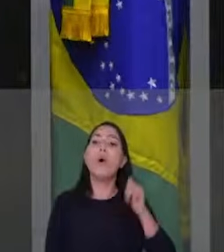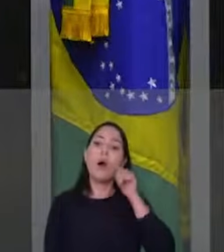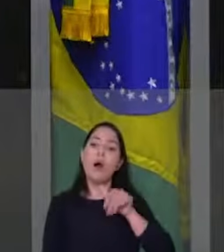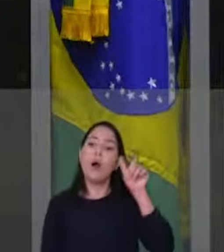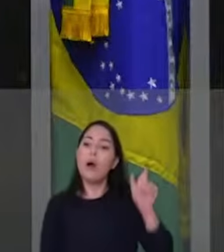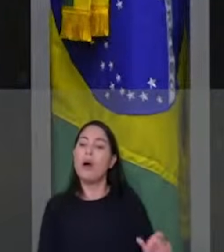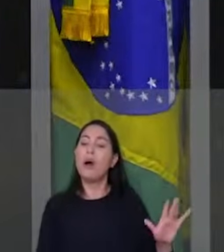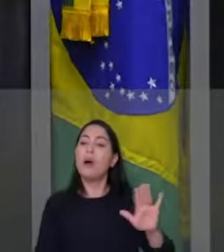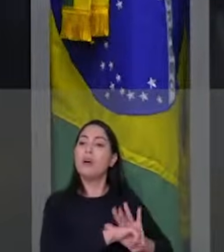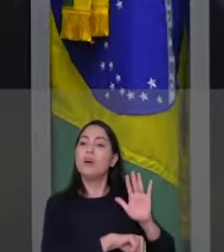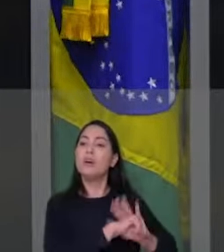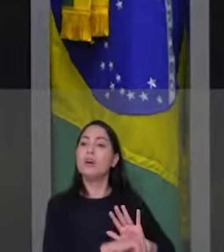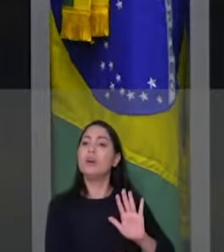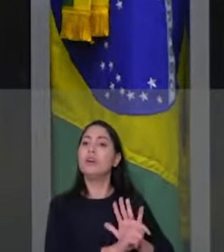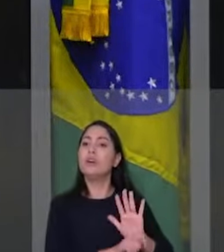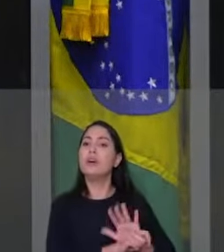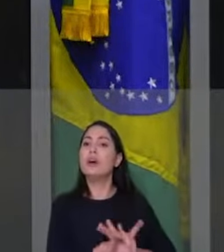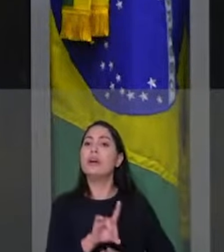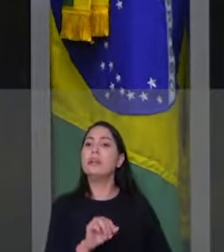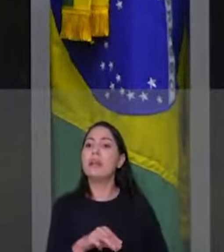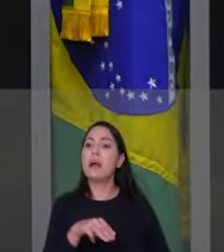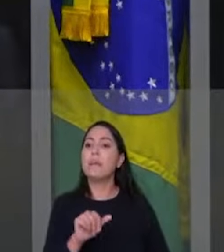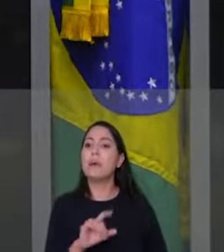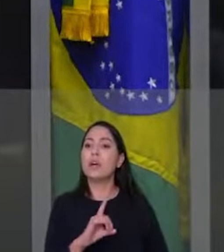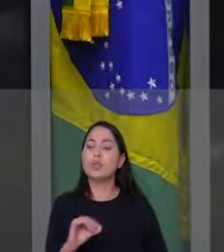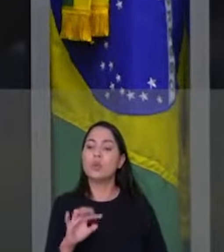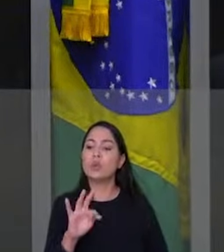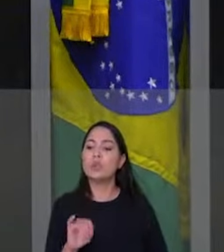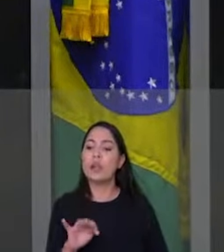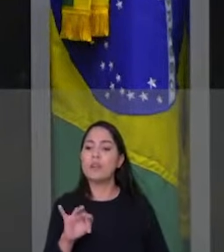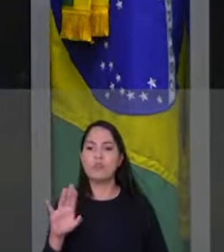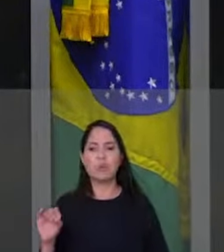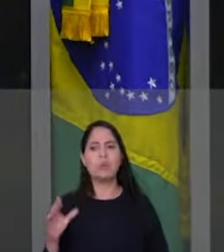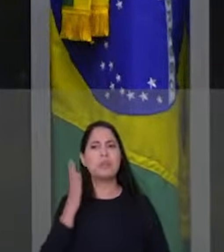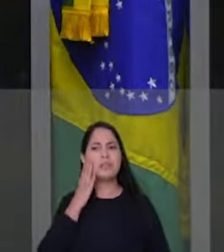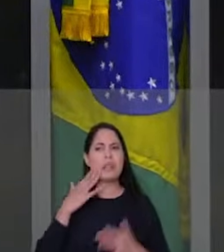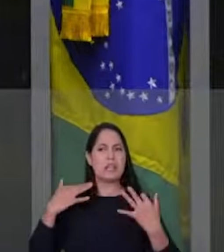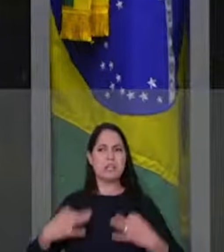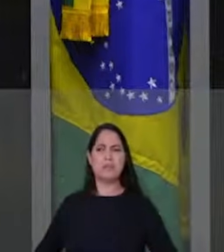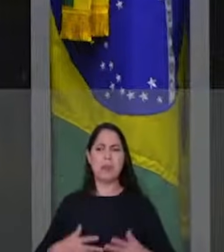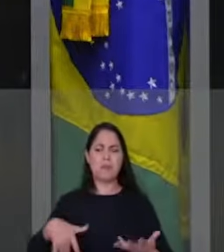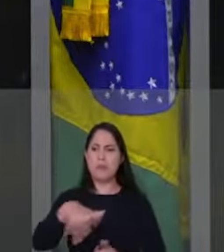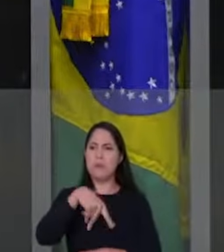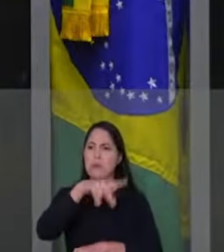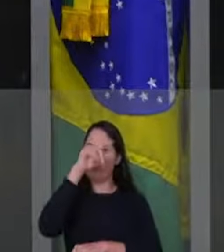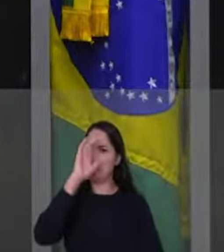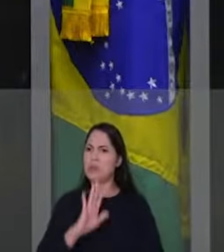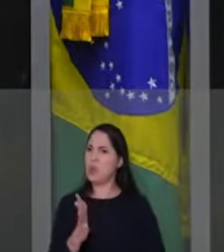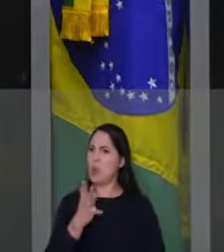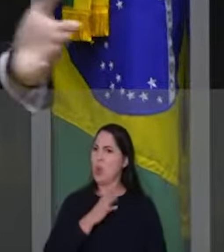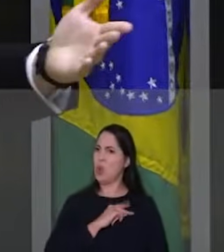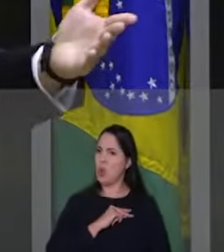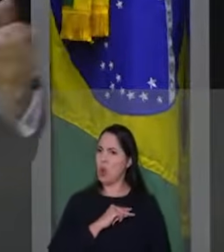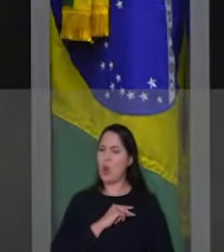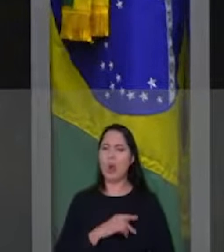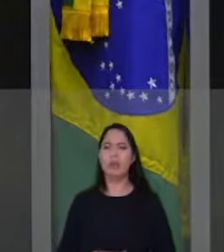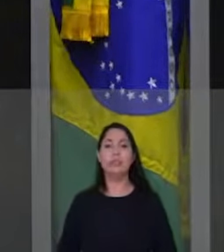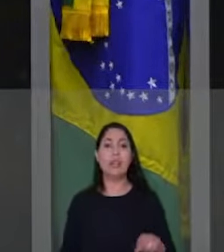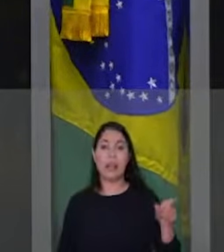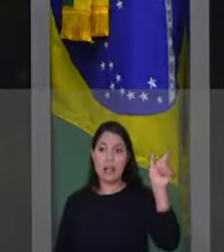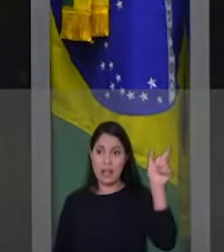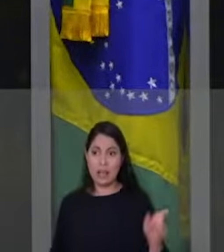facção criminosa. E pense numa credibilidade, presidente, que isso passa para o Brasil. A mulher era